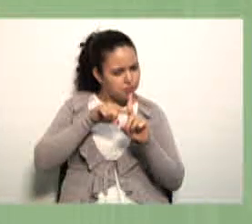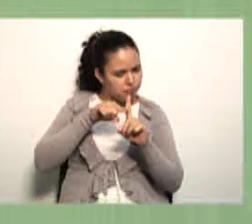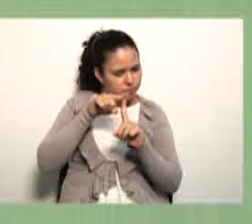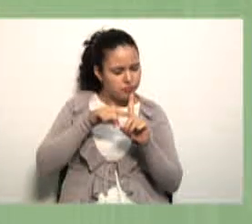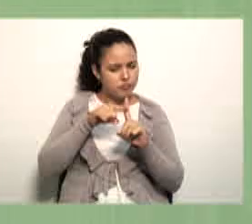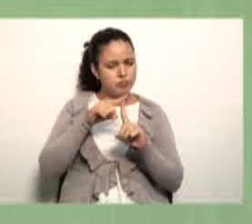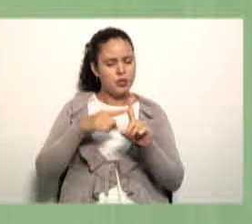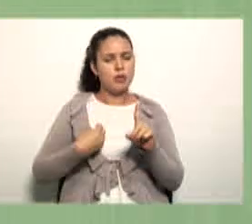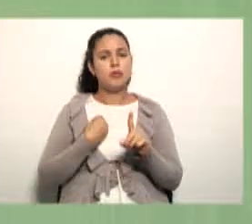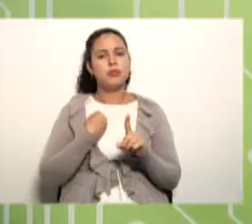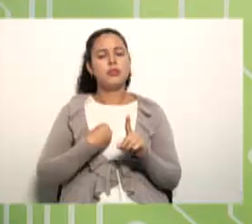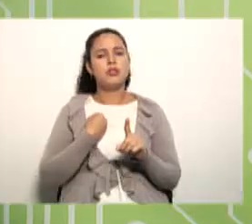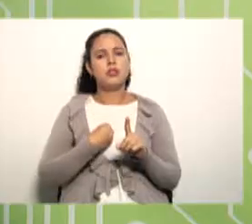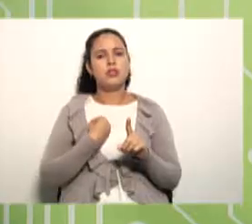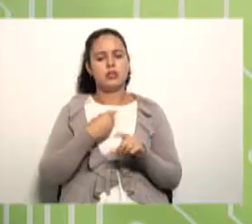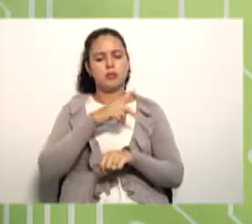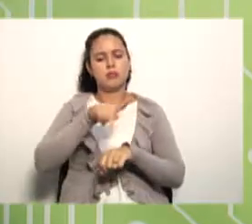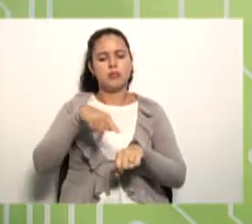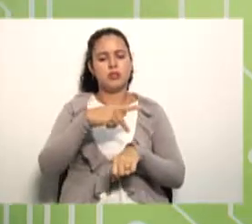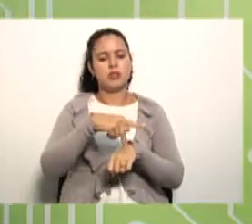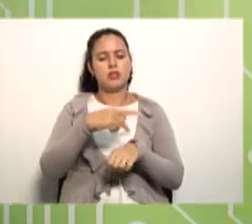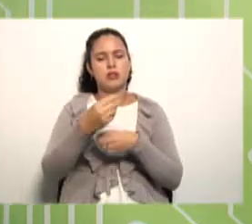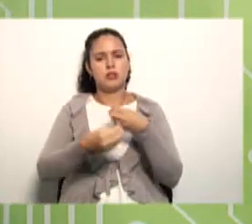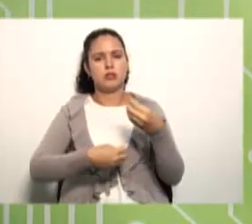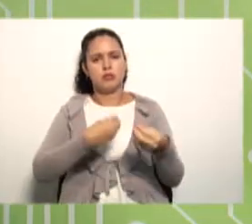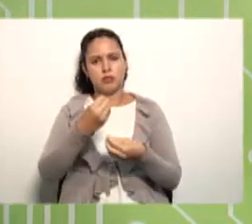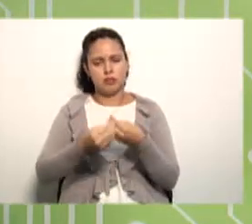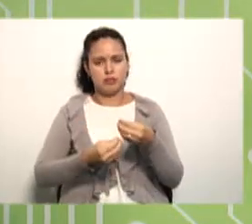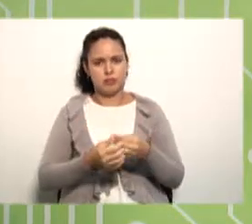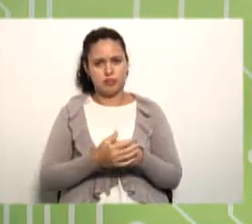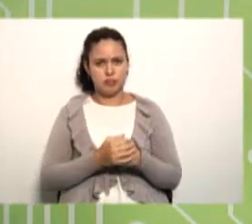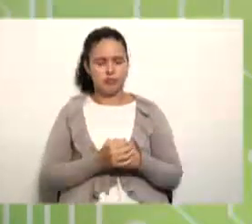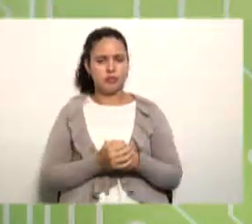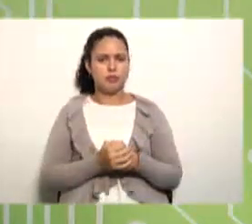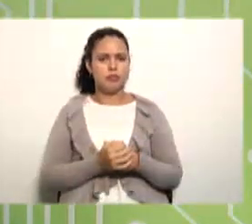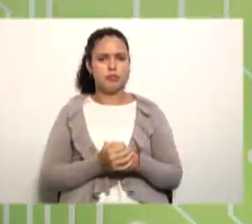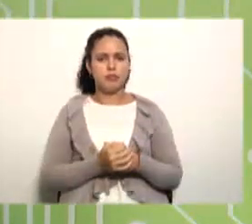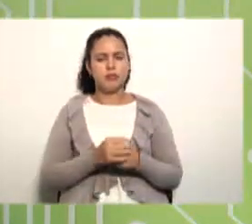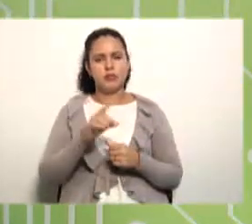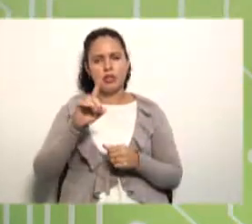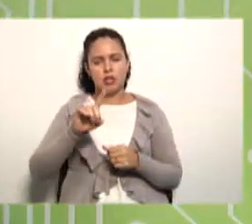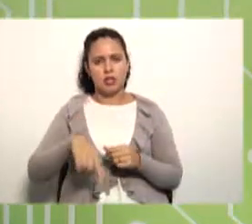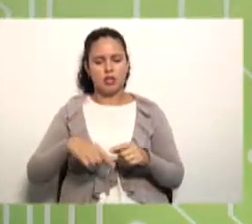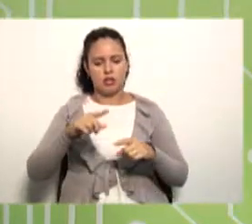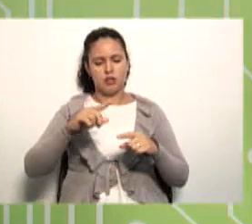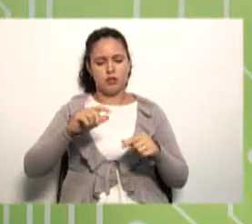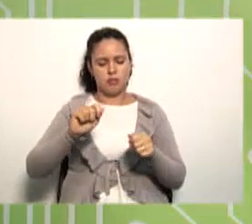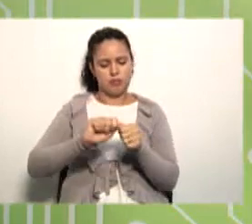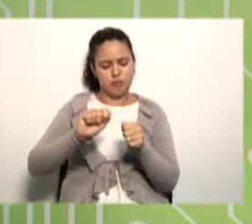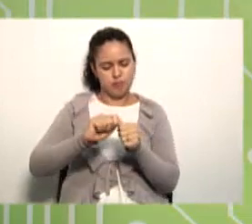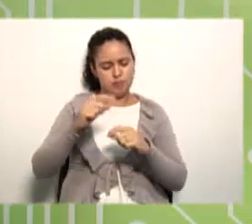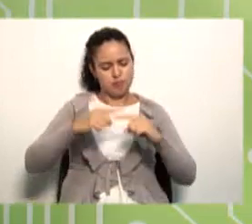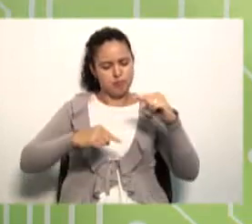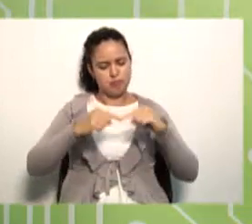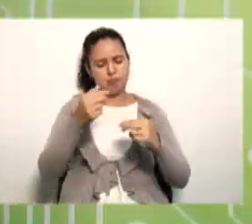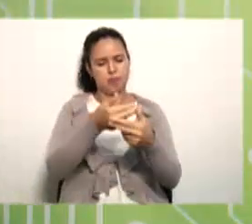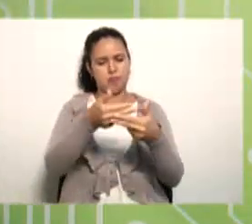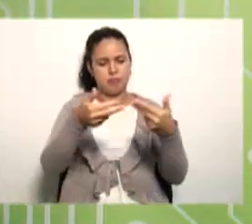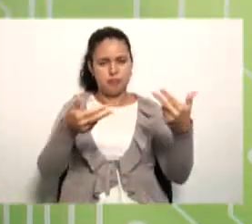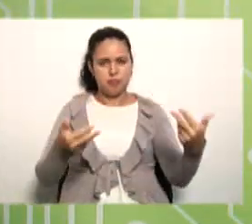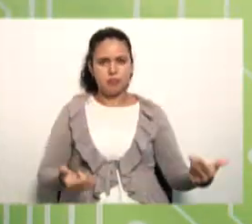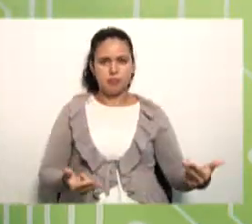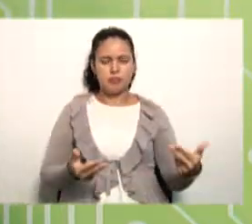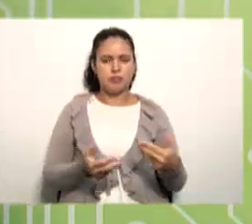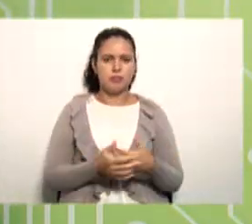que o padrão de vida de um país ele é definido pela capacidade de se produzir bens e serviços. Essa é uma pergunta muito